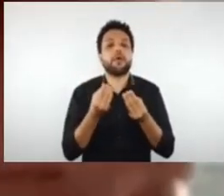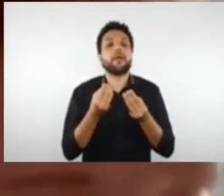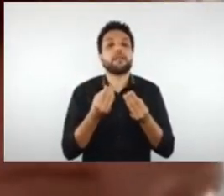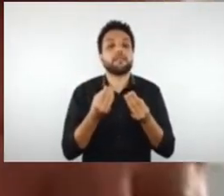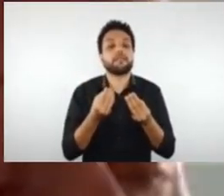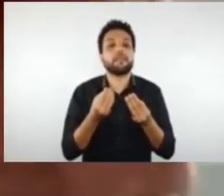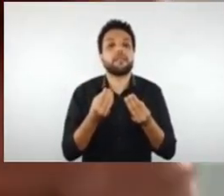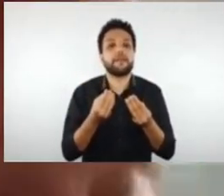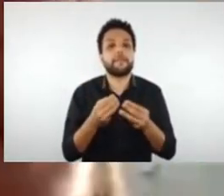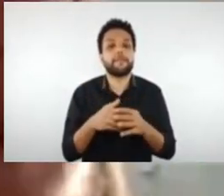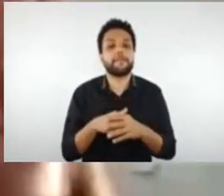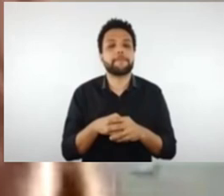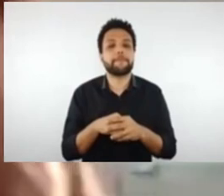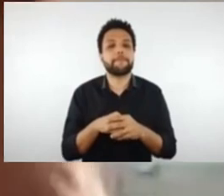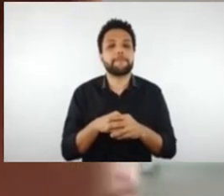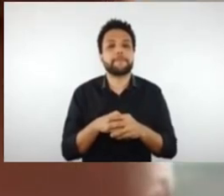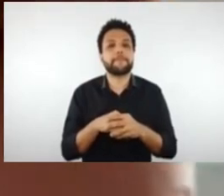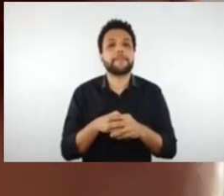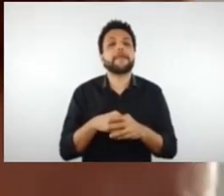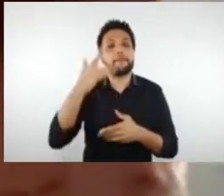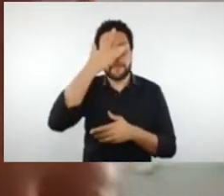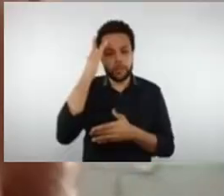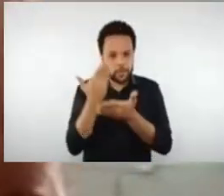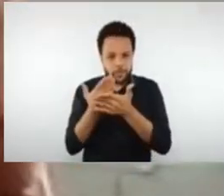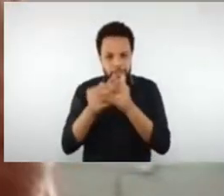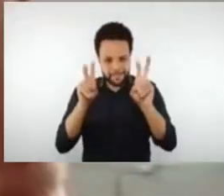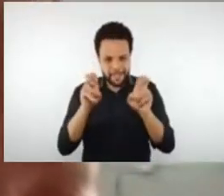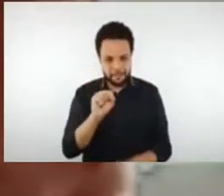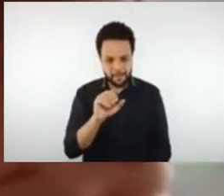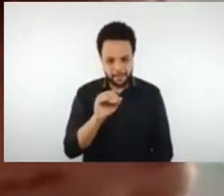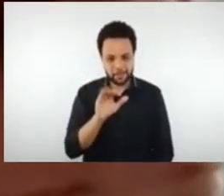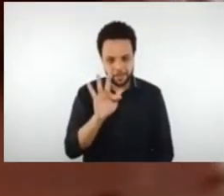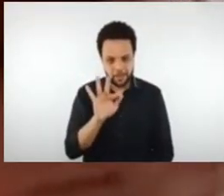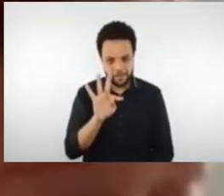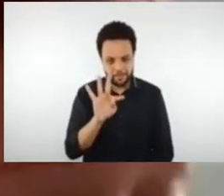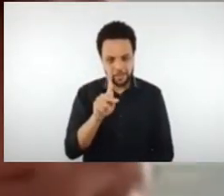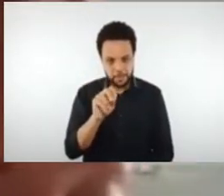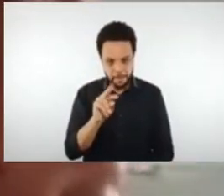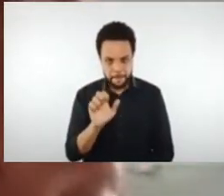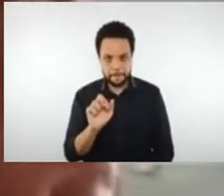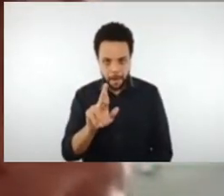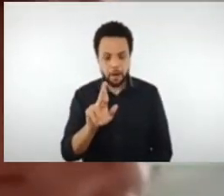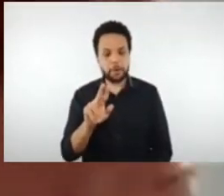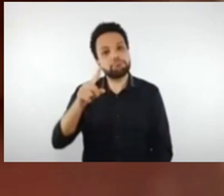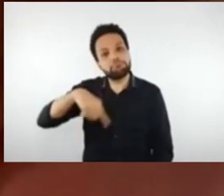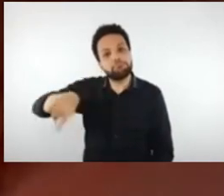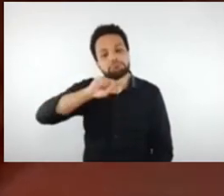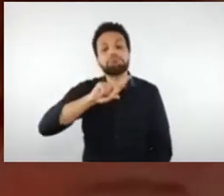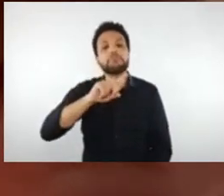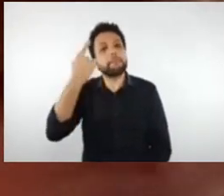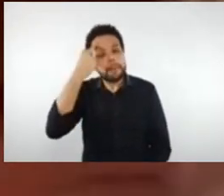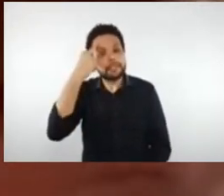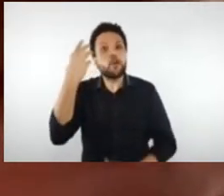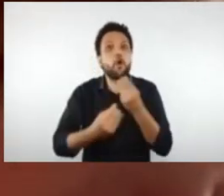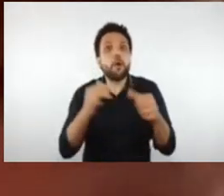analistas culturais que estudam soft power, podemos dizer que contribuem para que